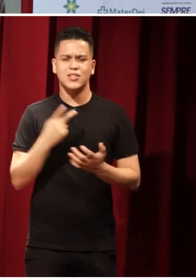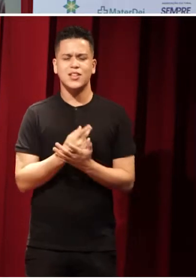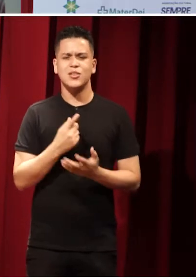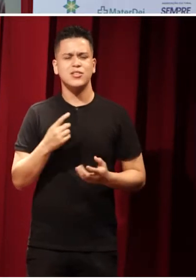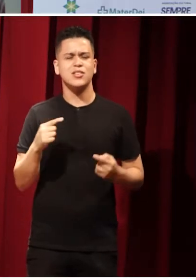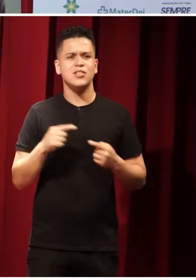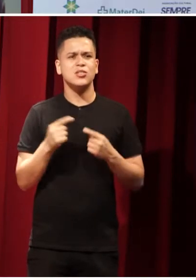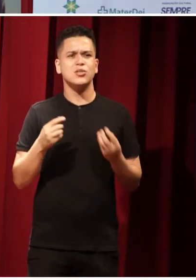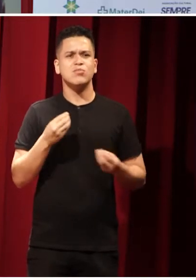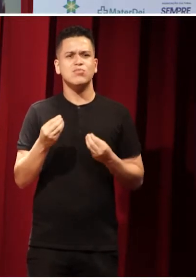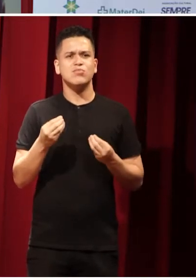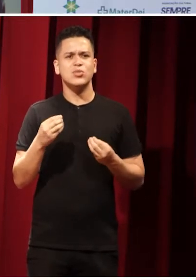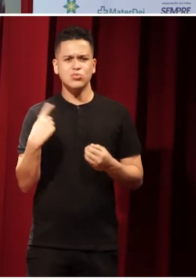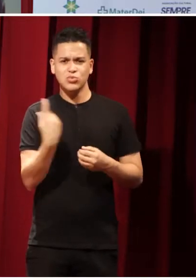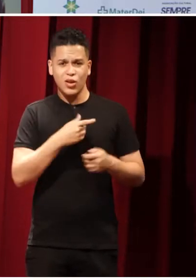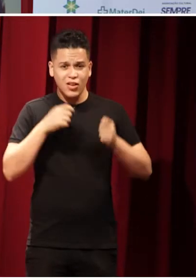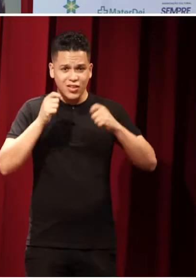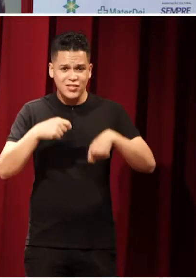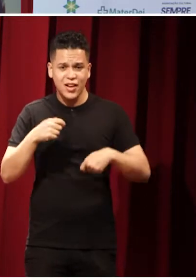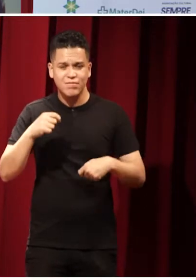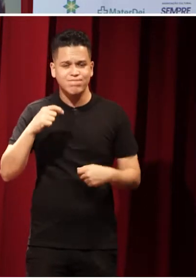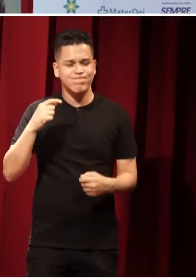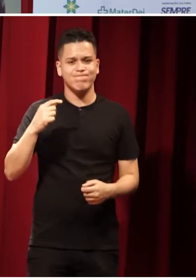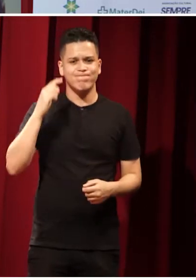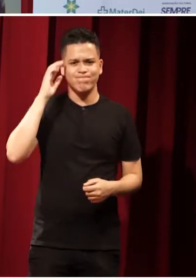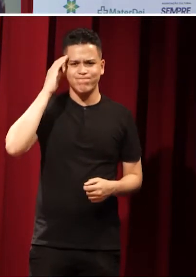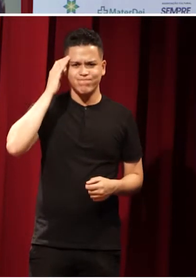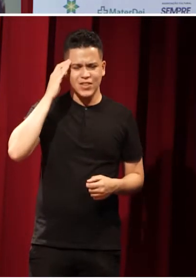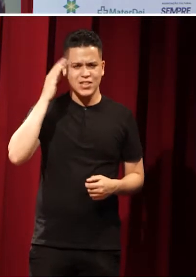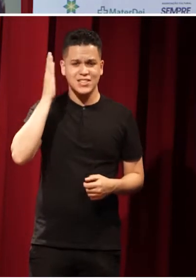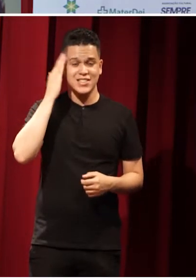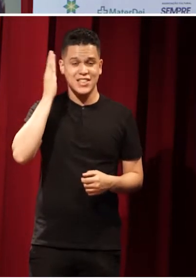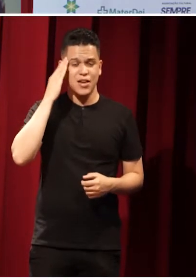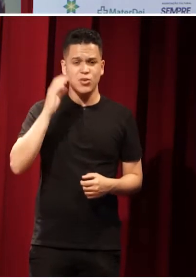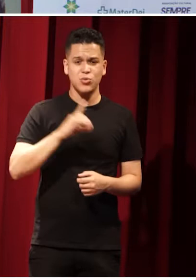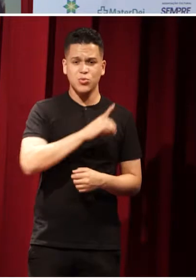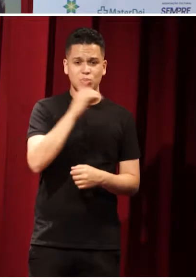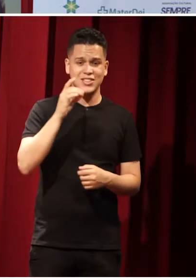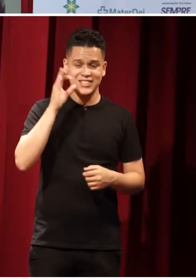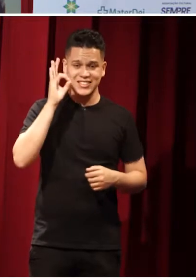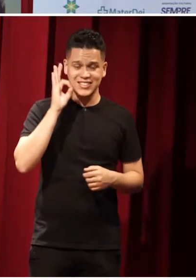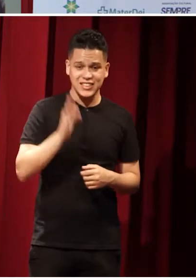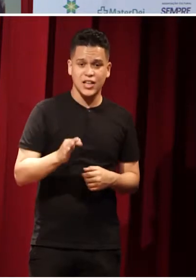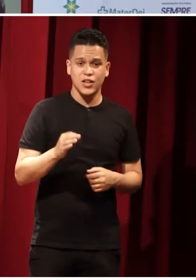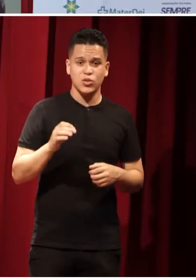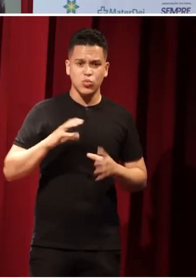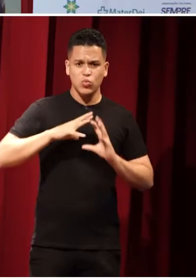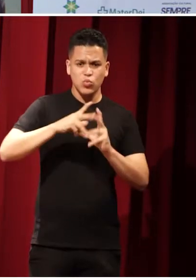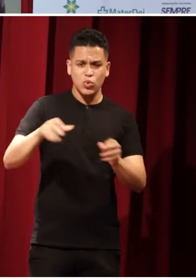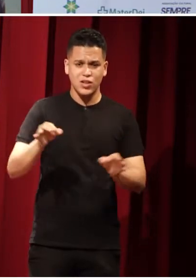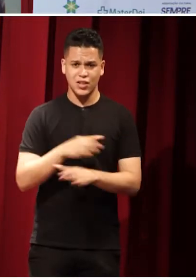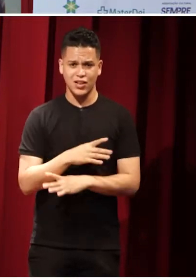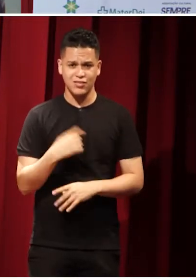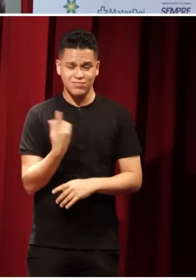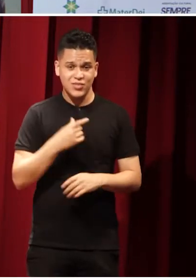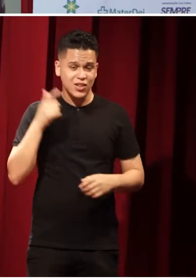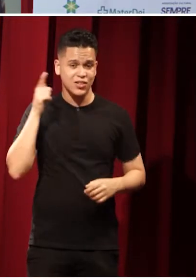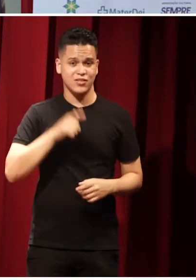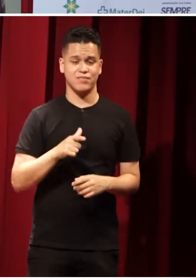pessoas pudessem prever o que é o futuro e como se a ação humana, a agência humana,